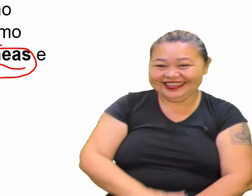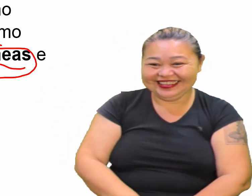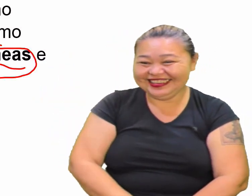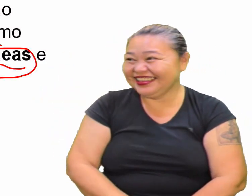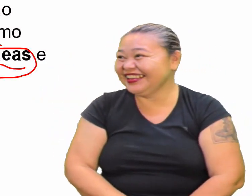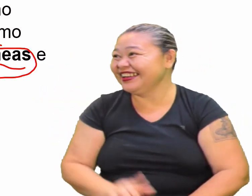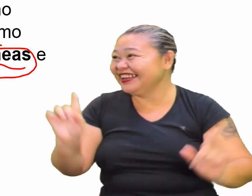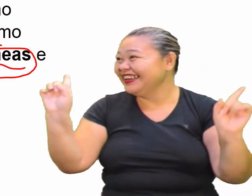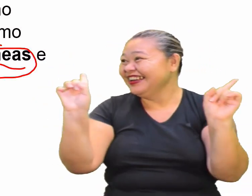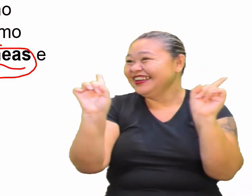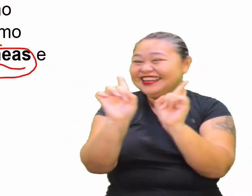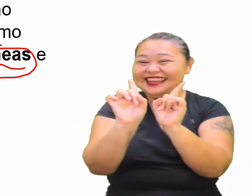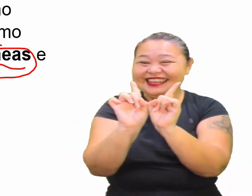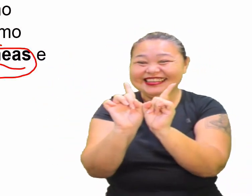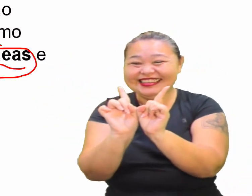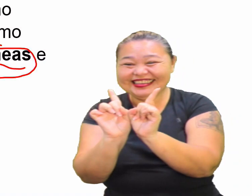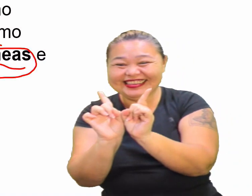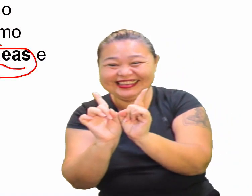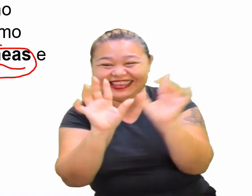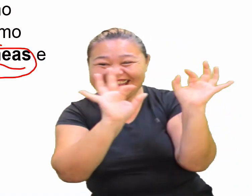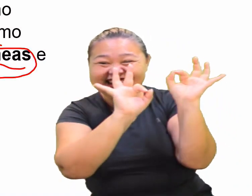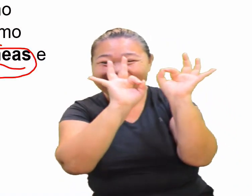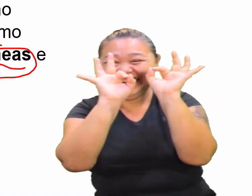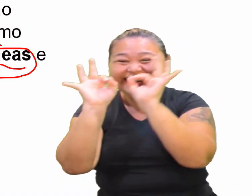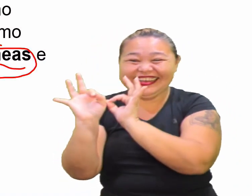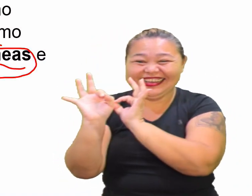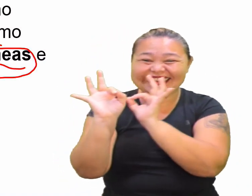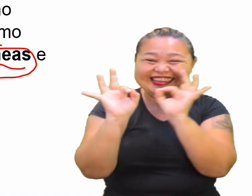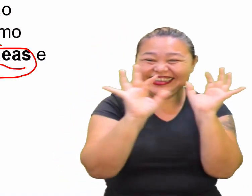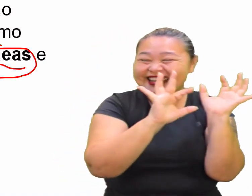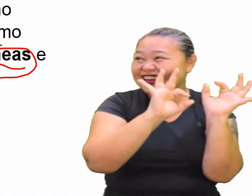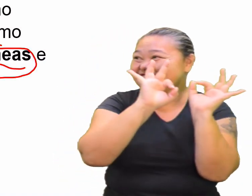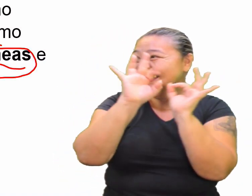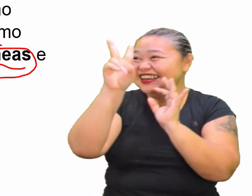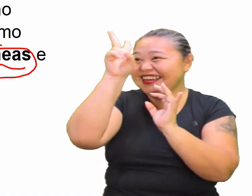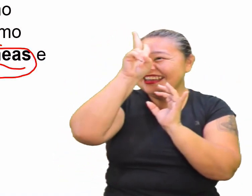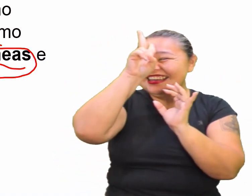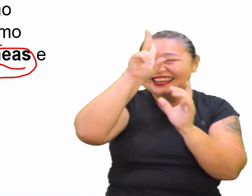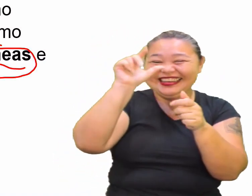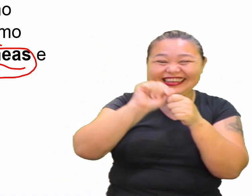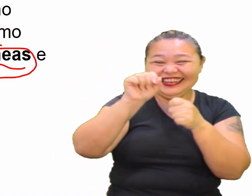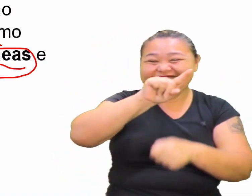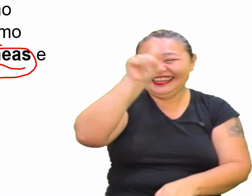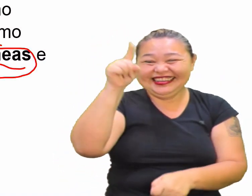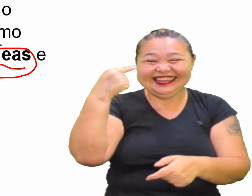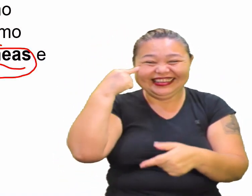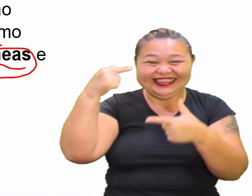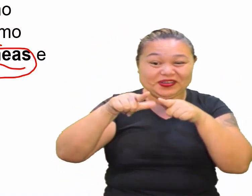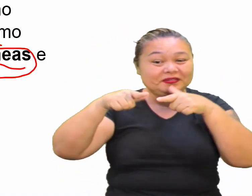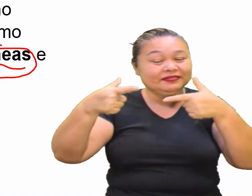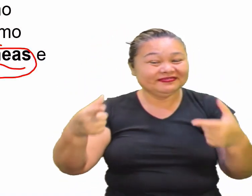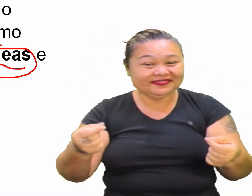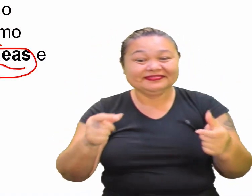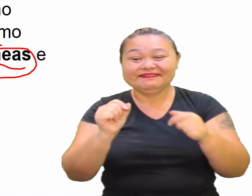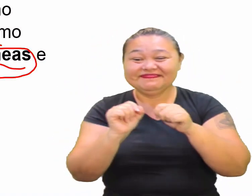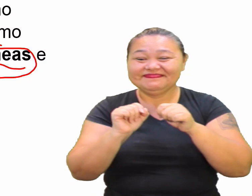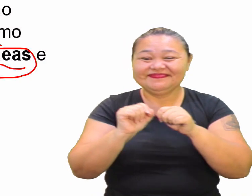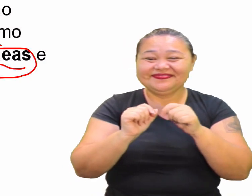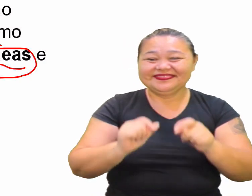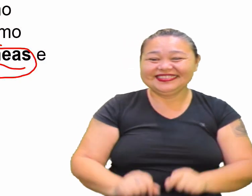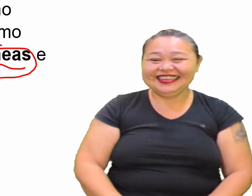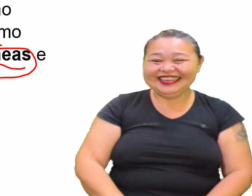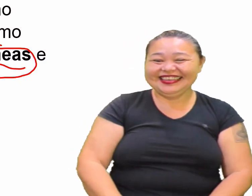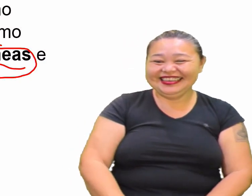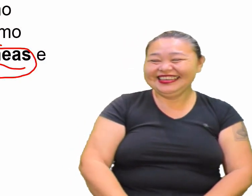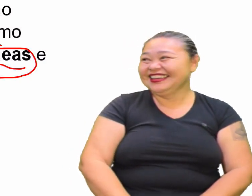negócio que você não pode começar, não. Senão você não. Por isso que eu tô dando exemplo. Tudo que eu tô dando exemplo aqui é relacionado a dorama que eu tô assistindo. Eu tô